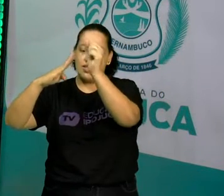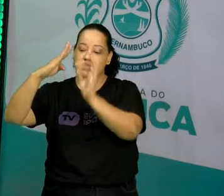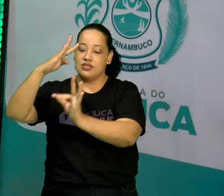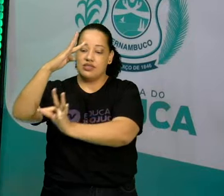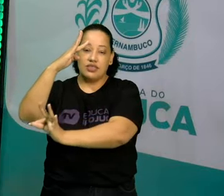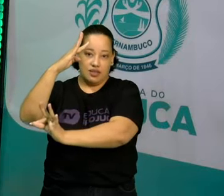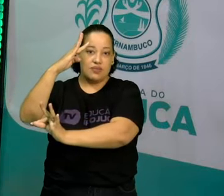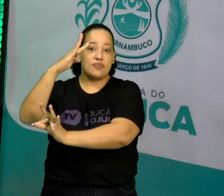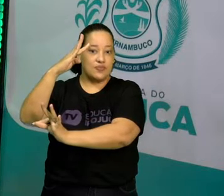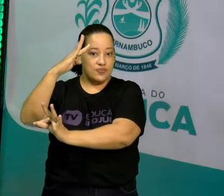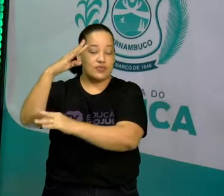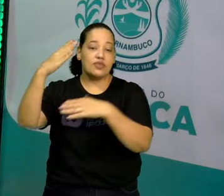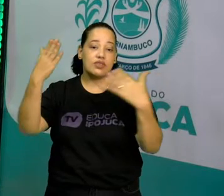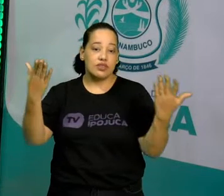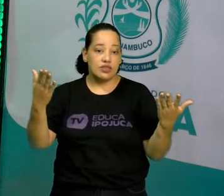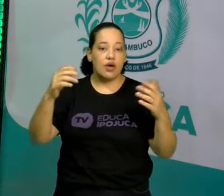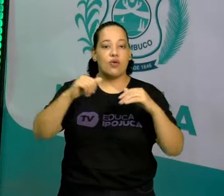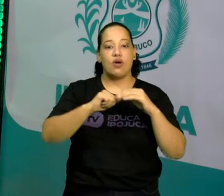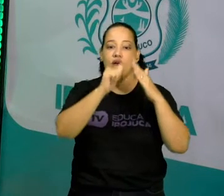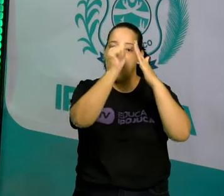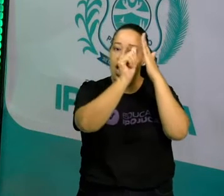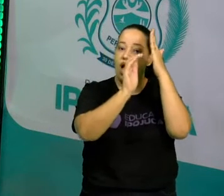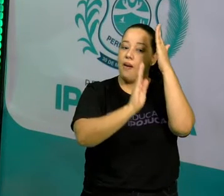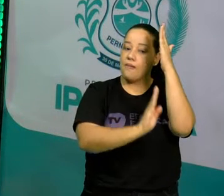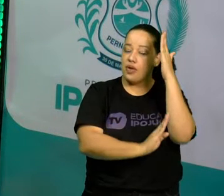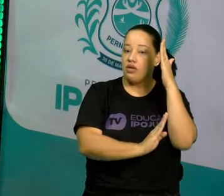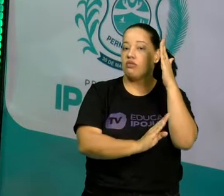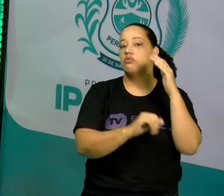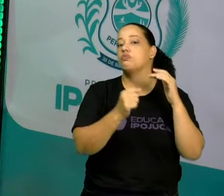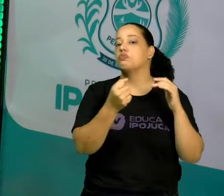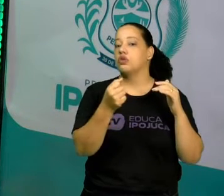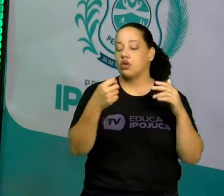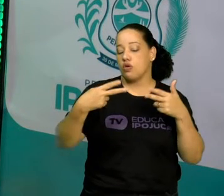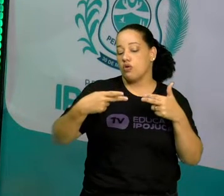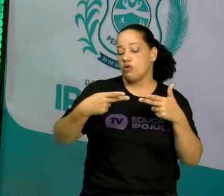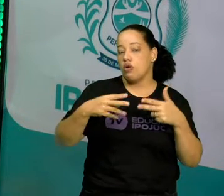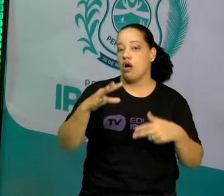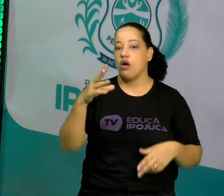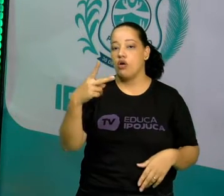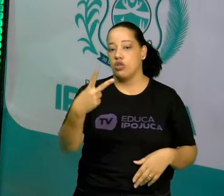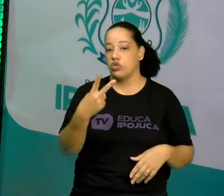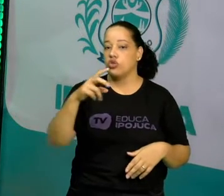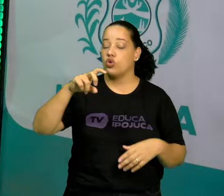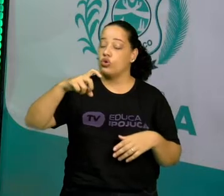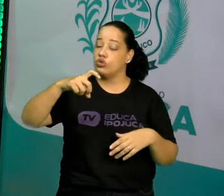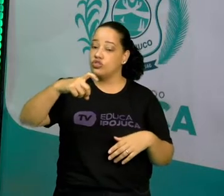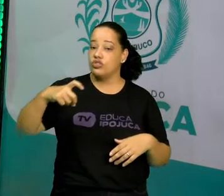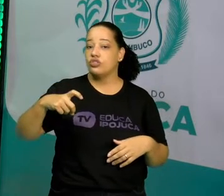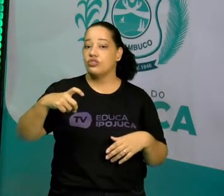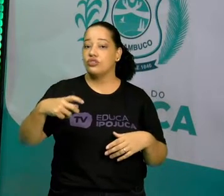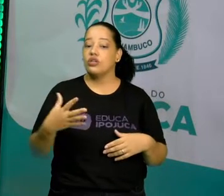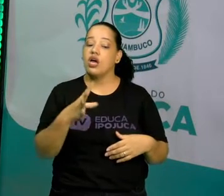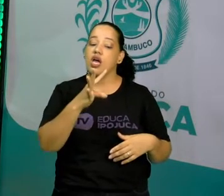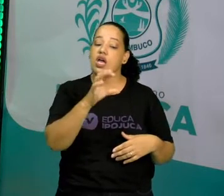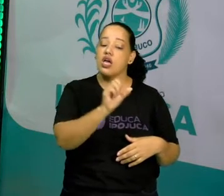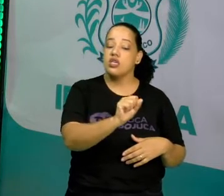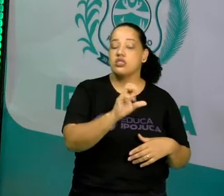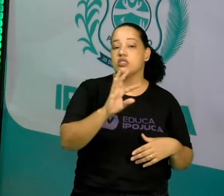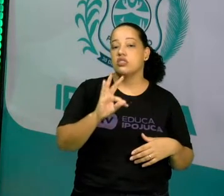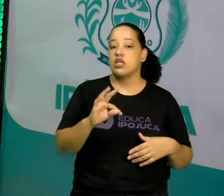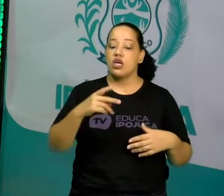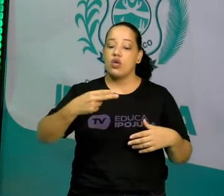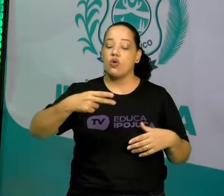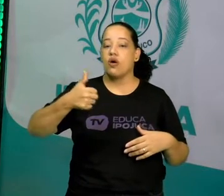logo, AB é igual a 2X e ST é igual a 16. Ficou uma equaçãozinha aí